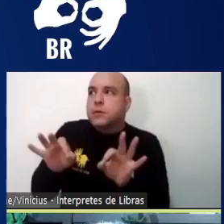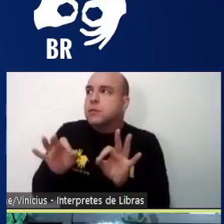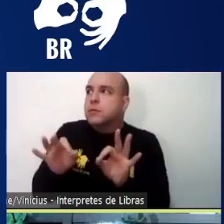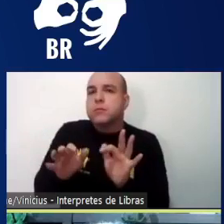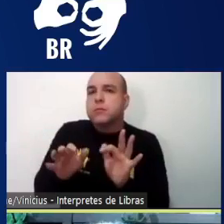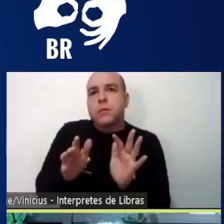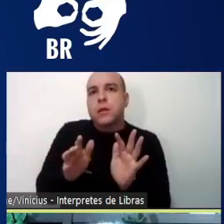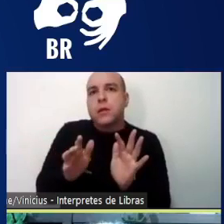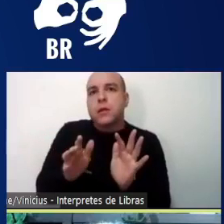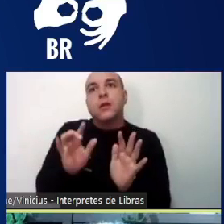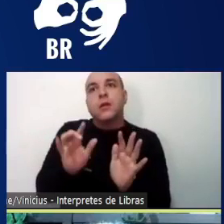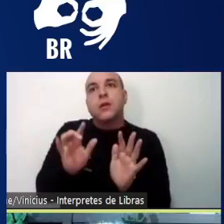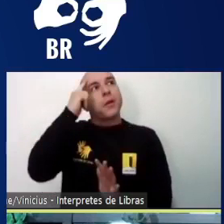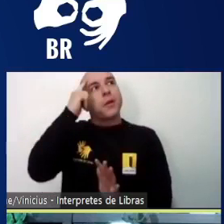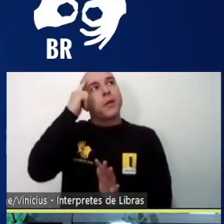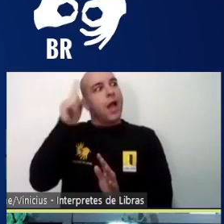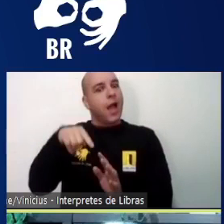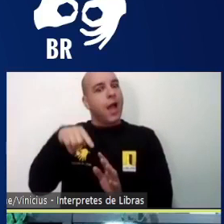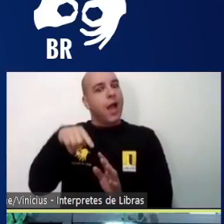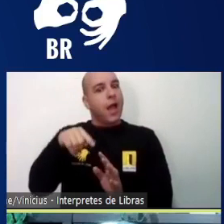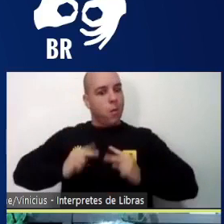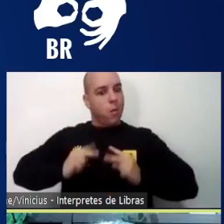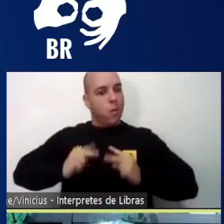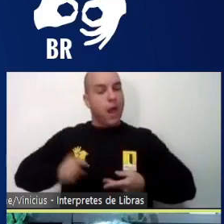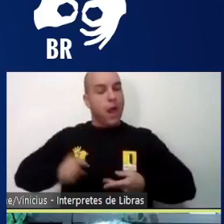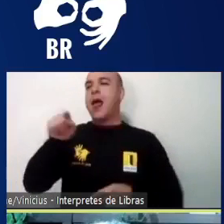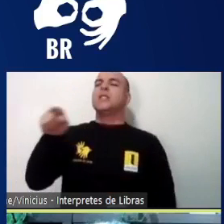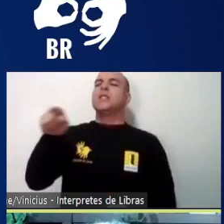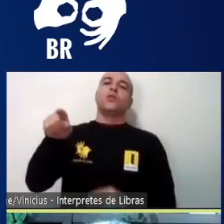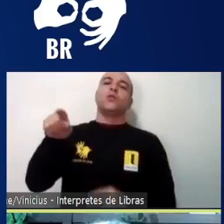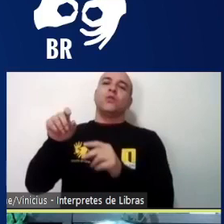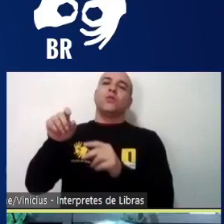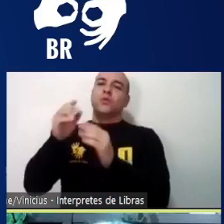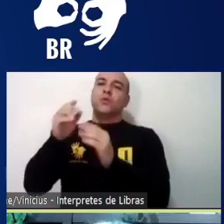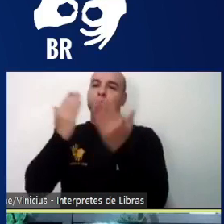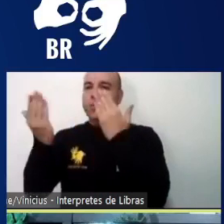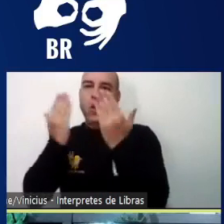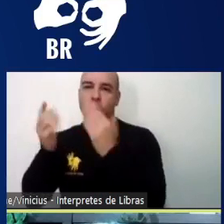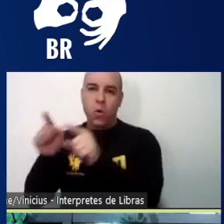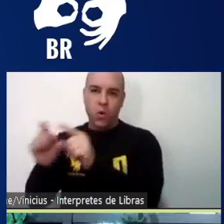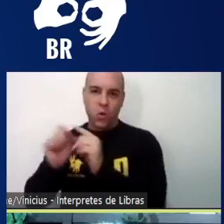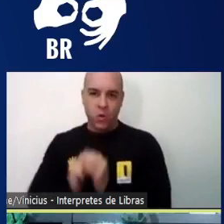psicologia, de serviço social, no qual sou formada,